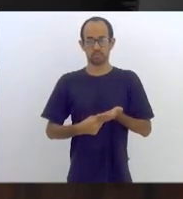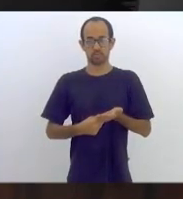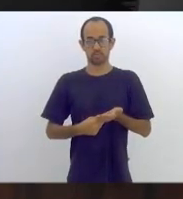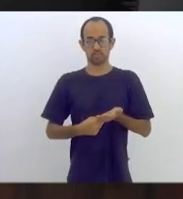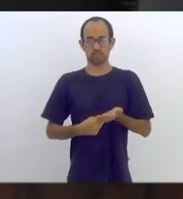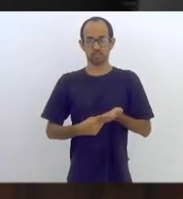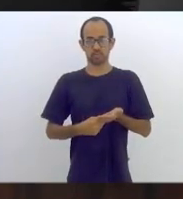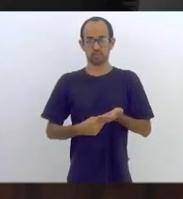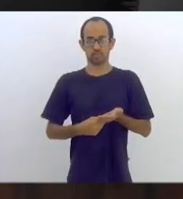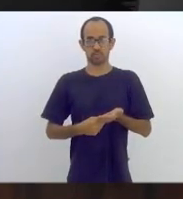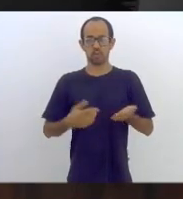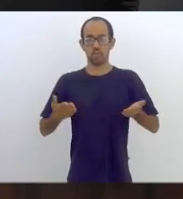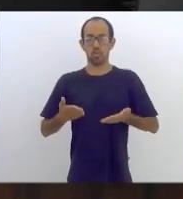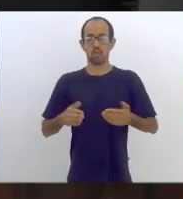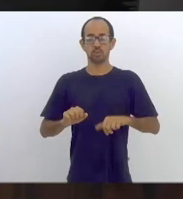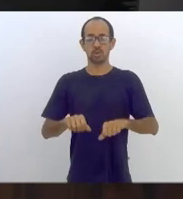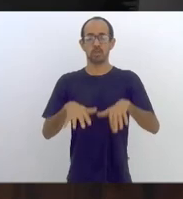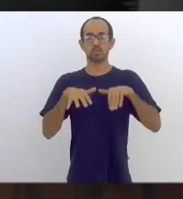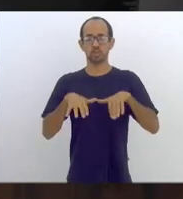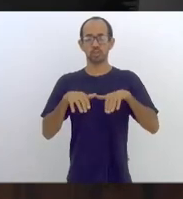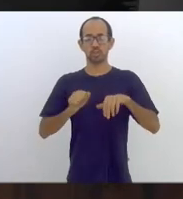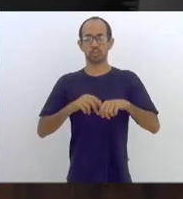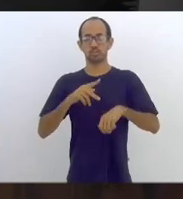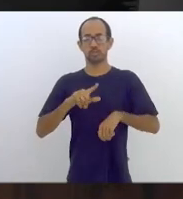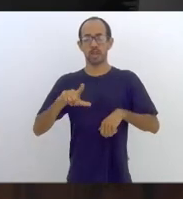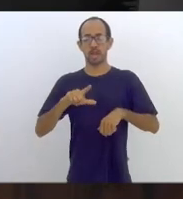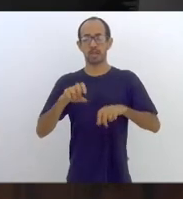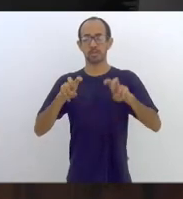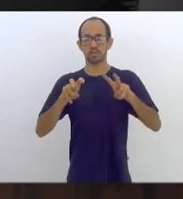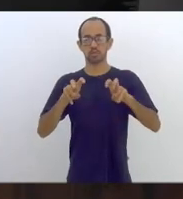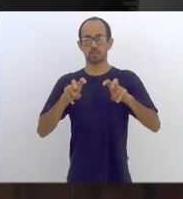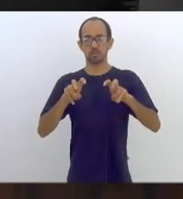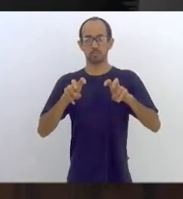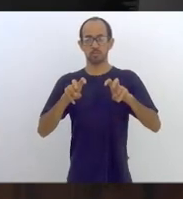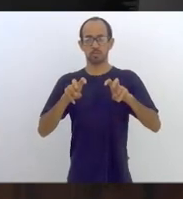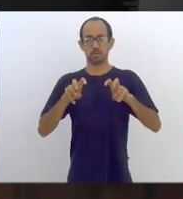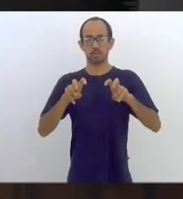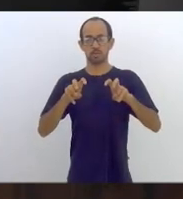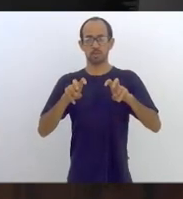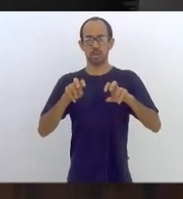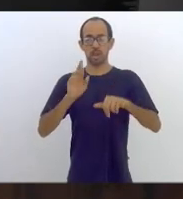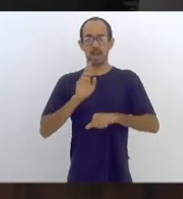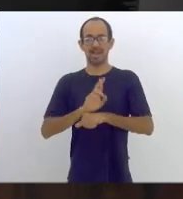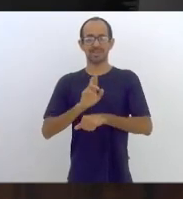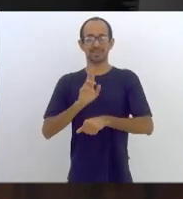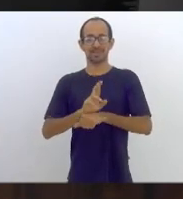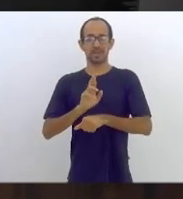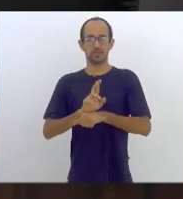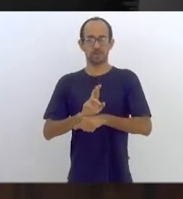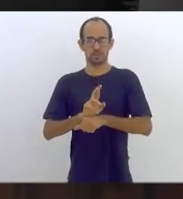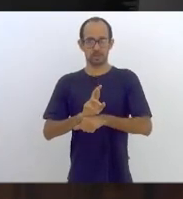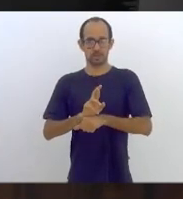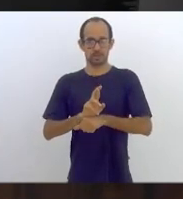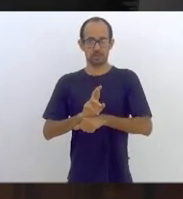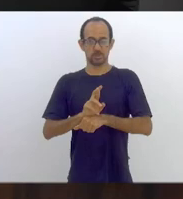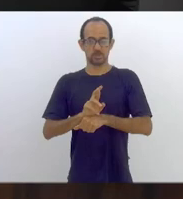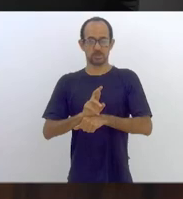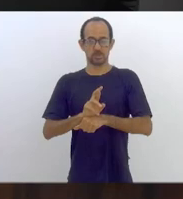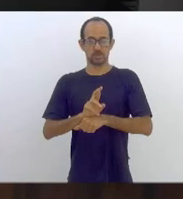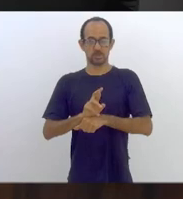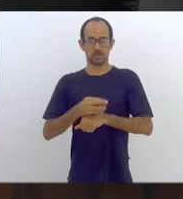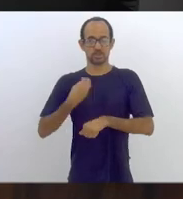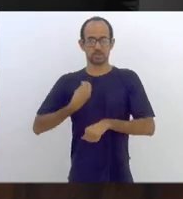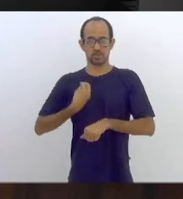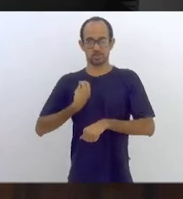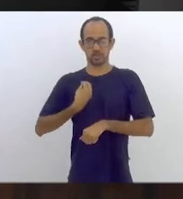aquela Hoje teve audiência do projeto de lei em relação a reserva da vida